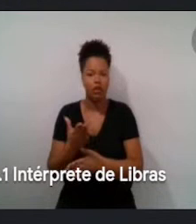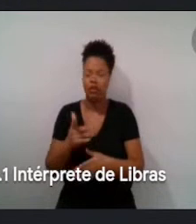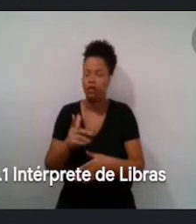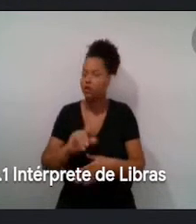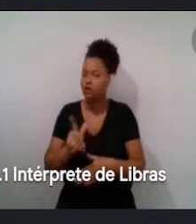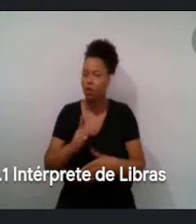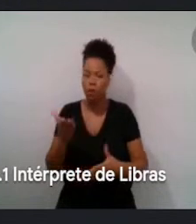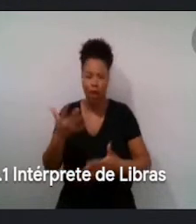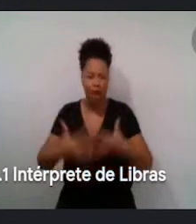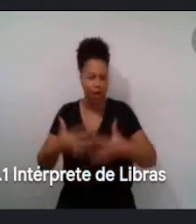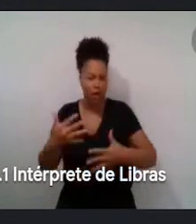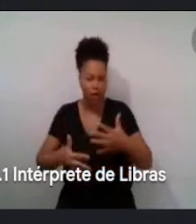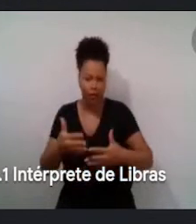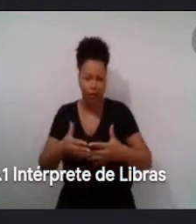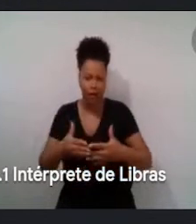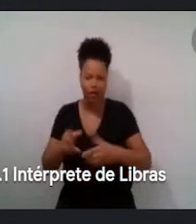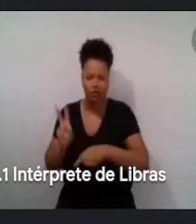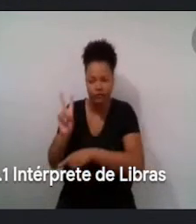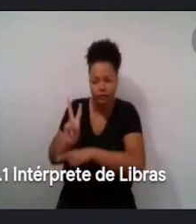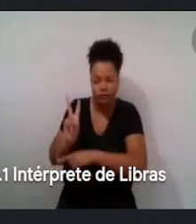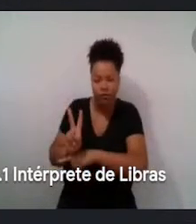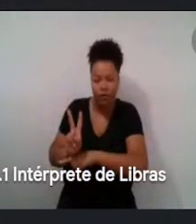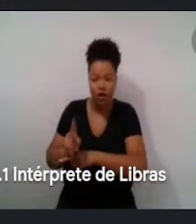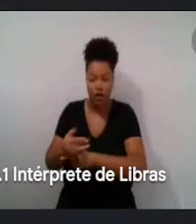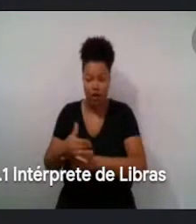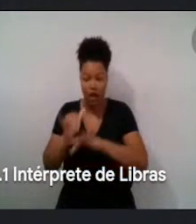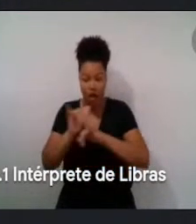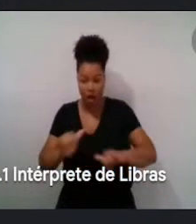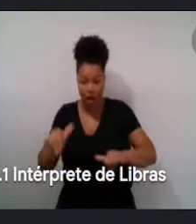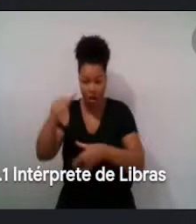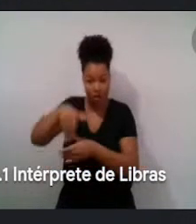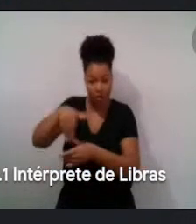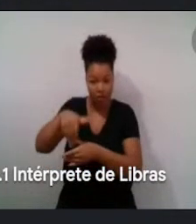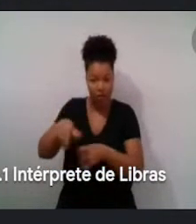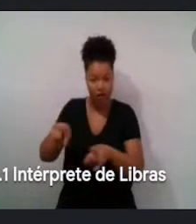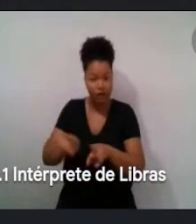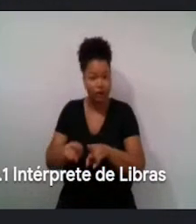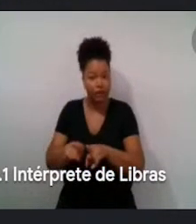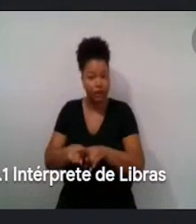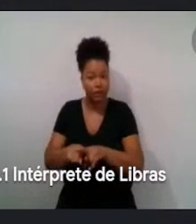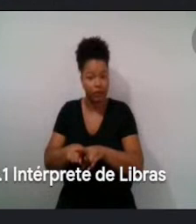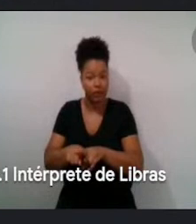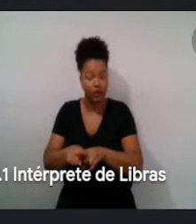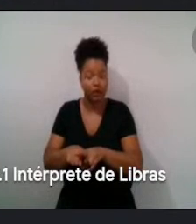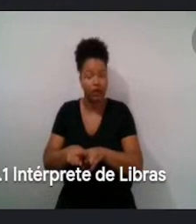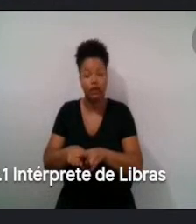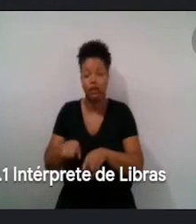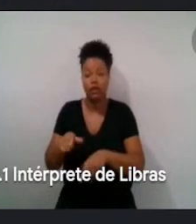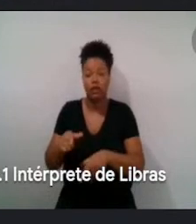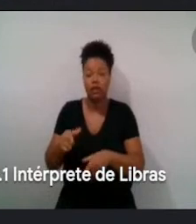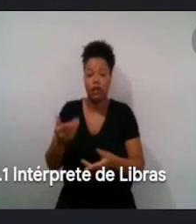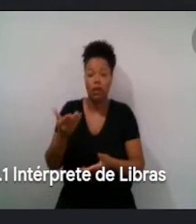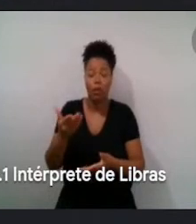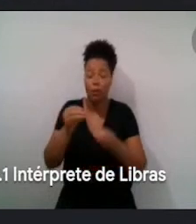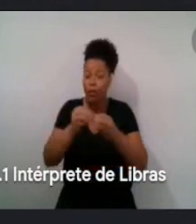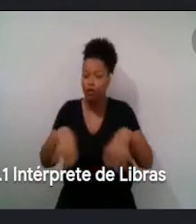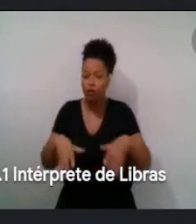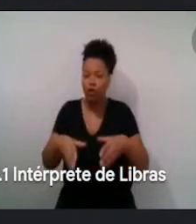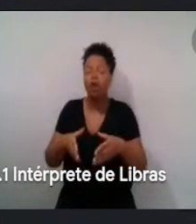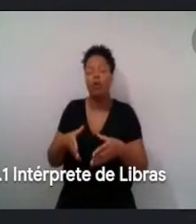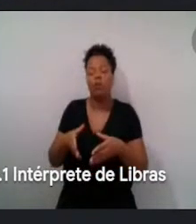do financiamento de sua campanha, nem inviabilizou o controle da Justiça Eleitoral. Então, diante do